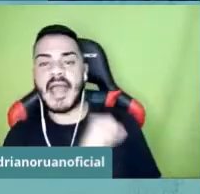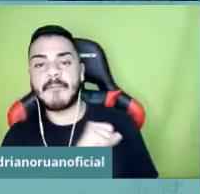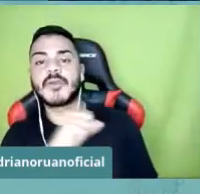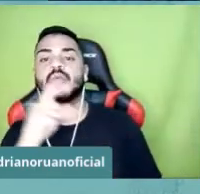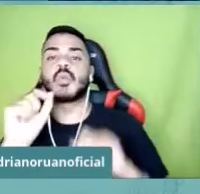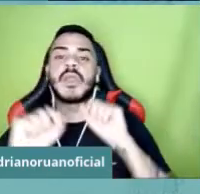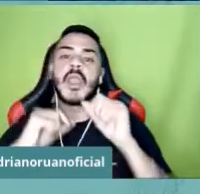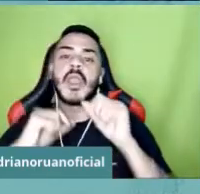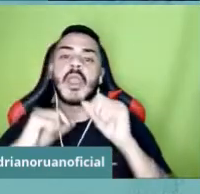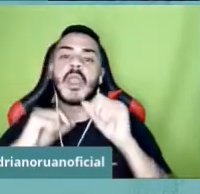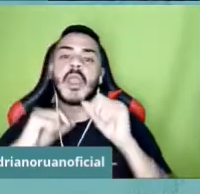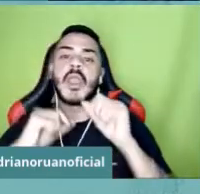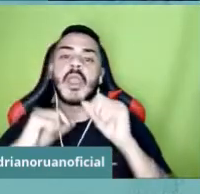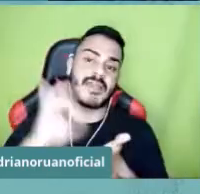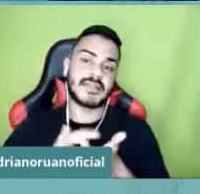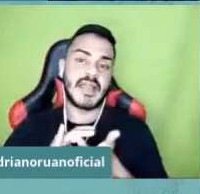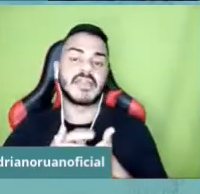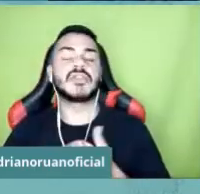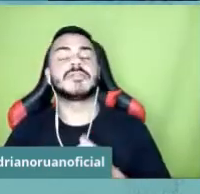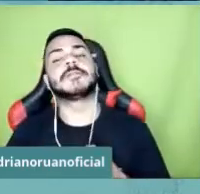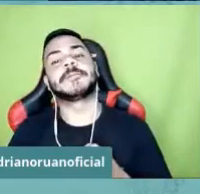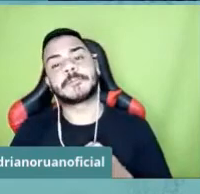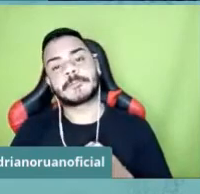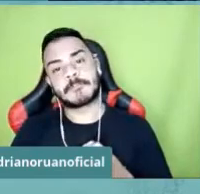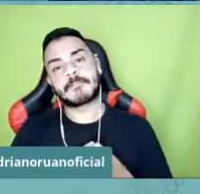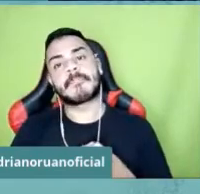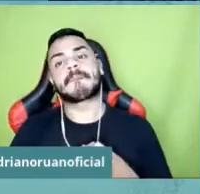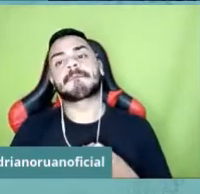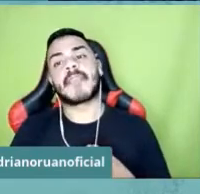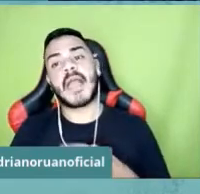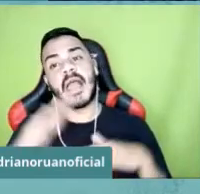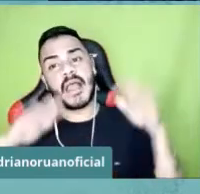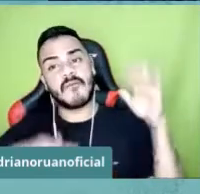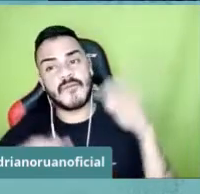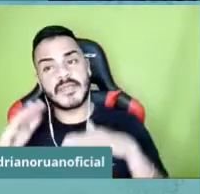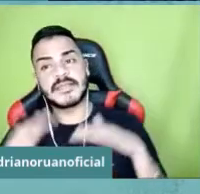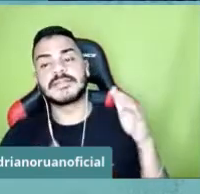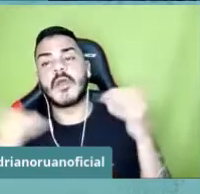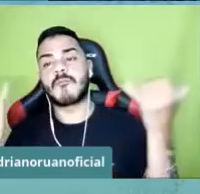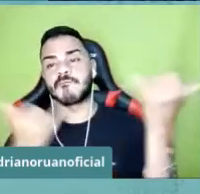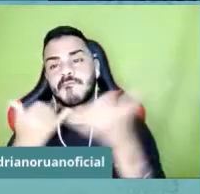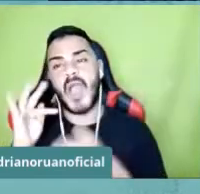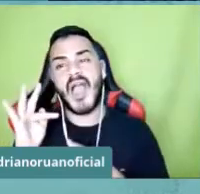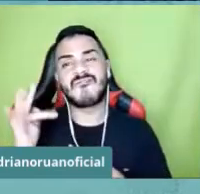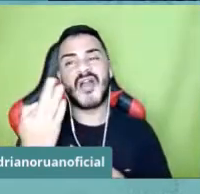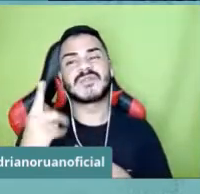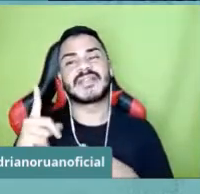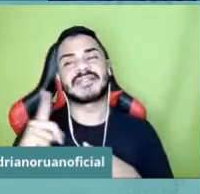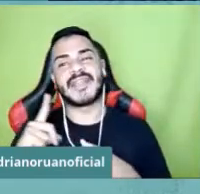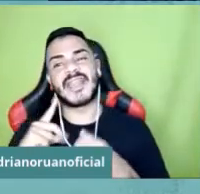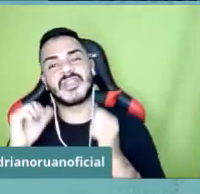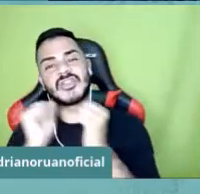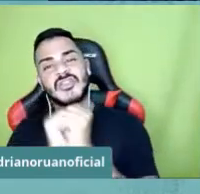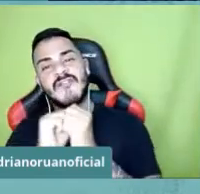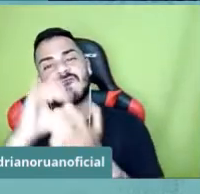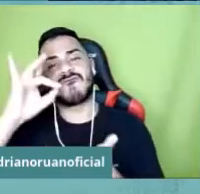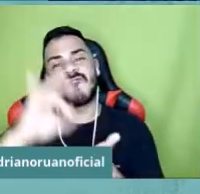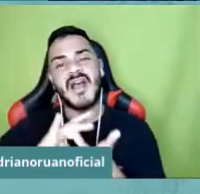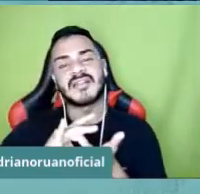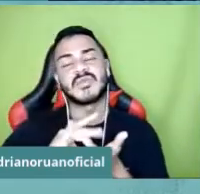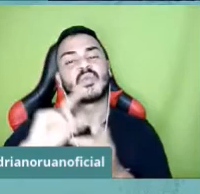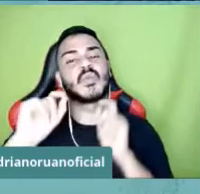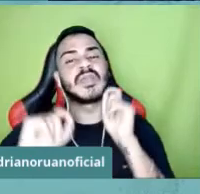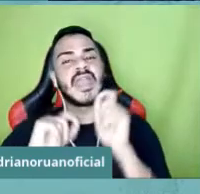notícia real. Muitas vezes a fake news ela vem acompanhada de fatos que chamam